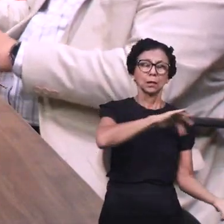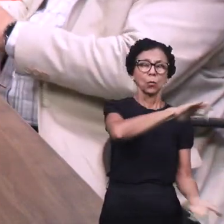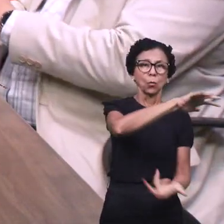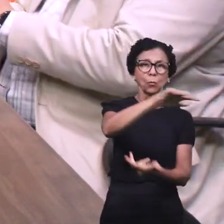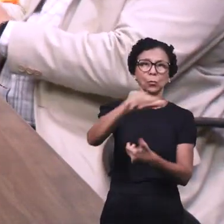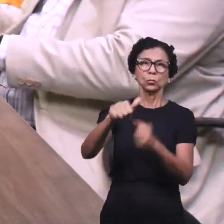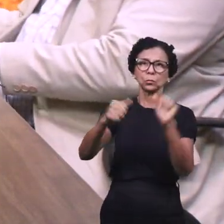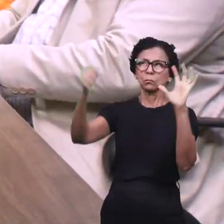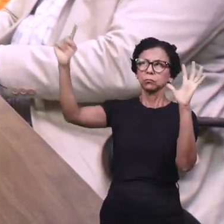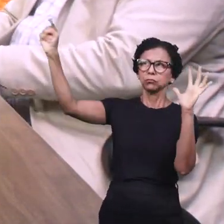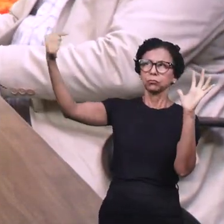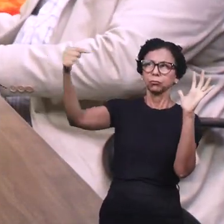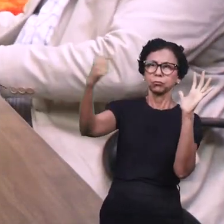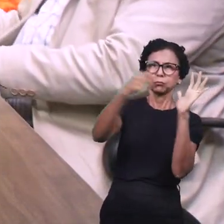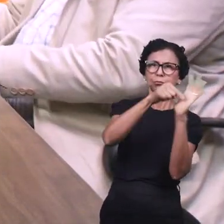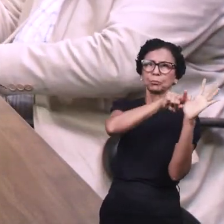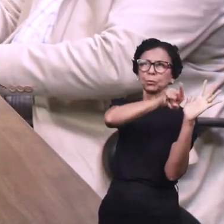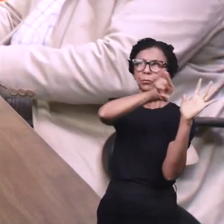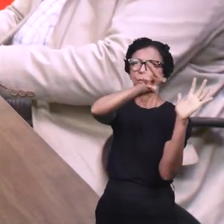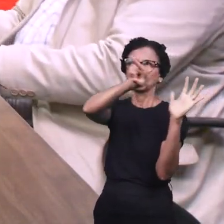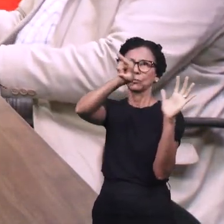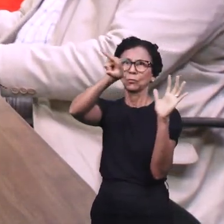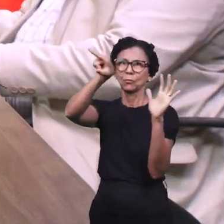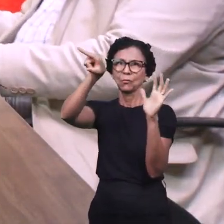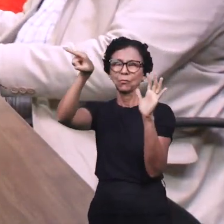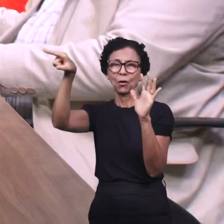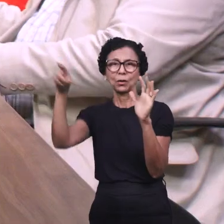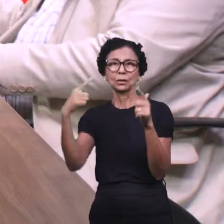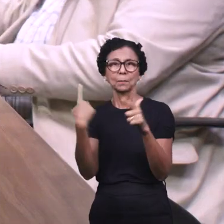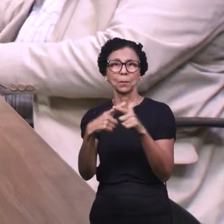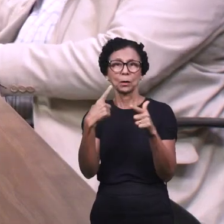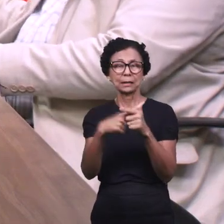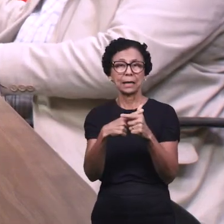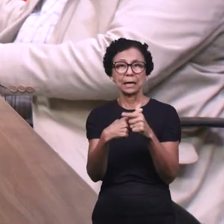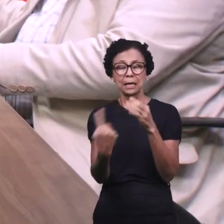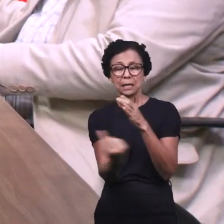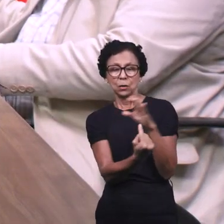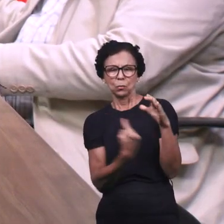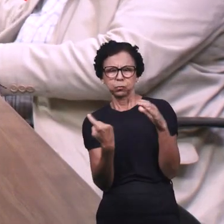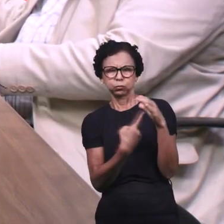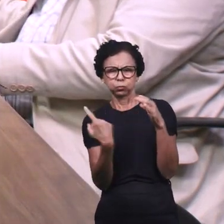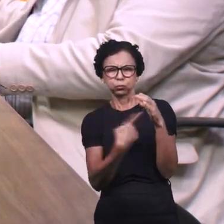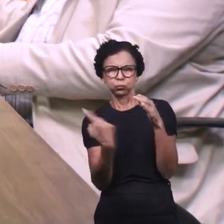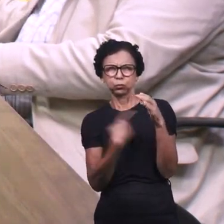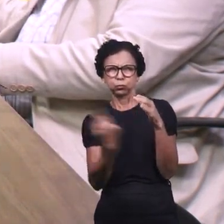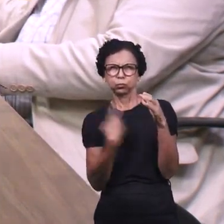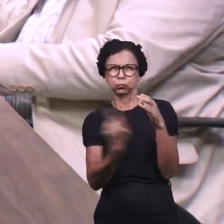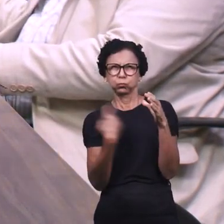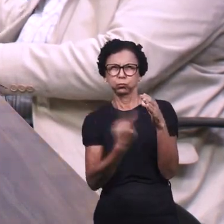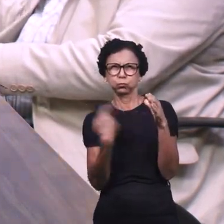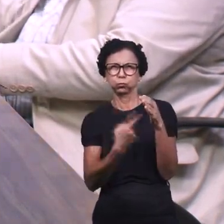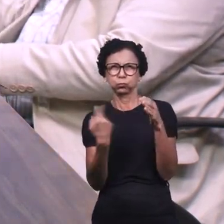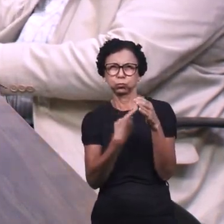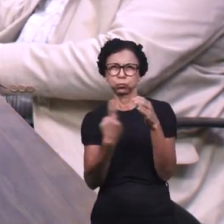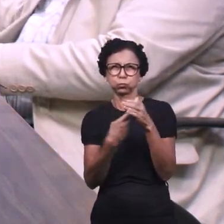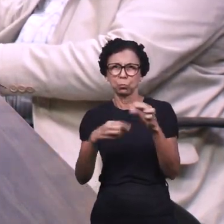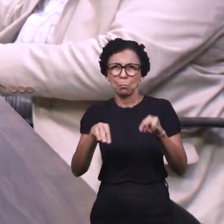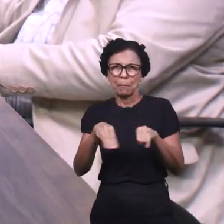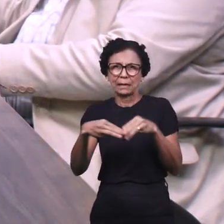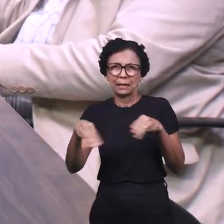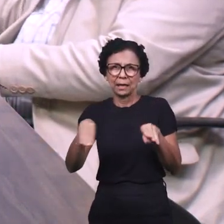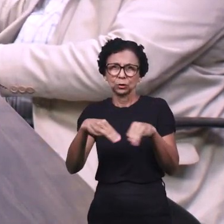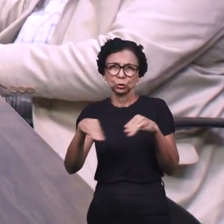aquecido e ele gira de uma tal forma que ele vai produzir correntes eletromagnéticas e vai produzir um